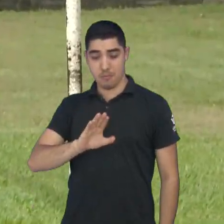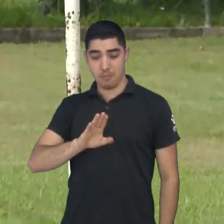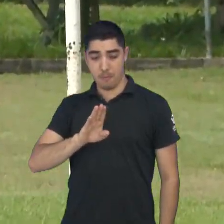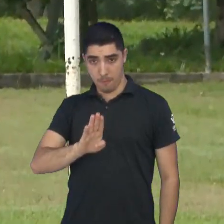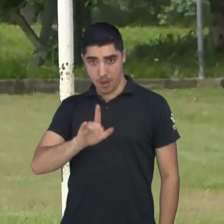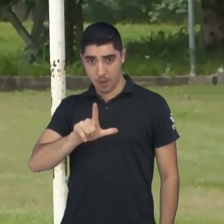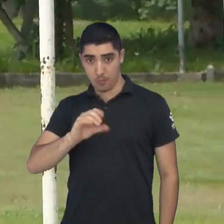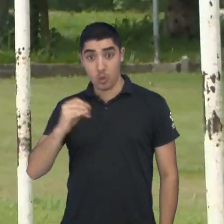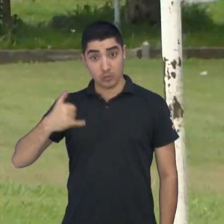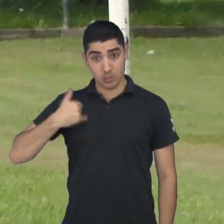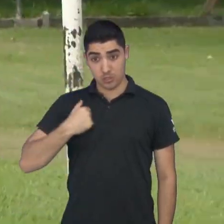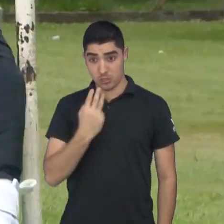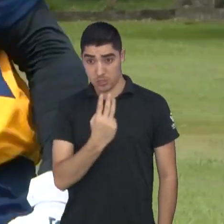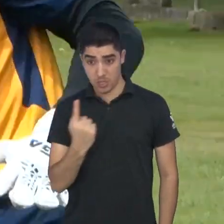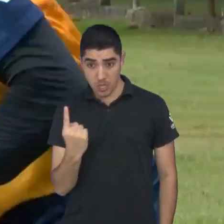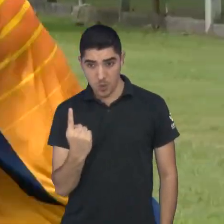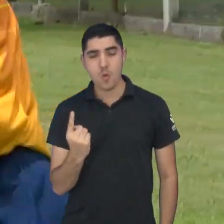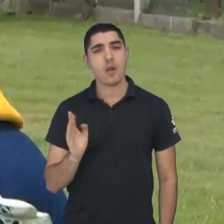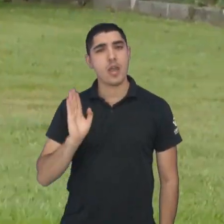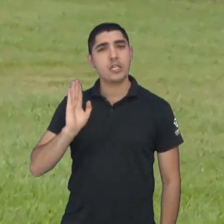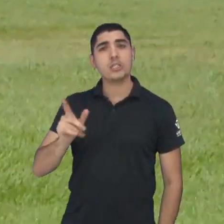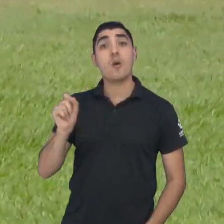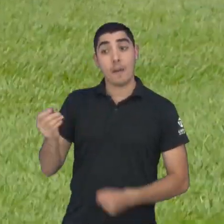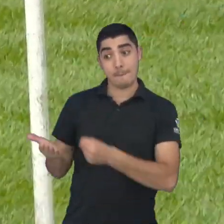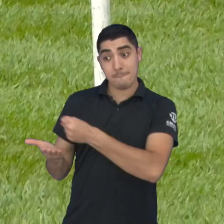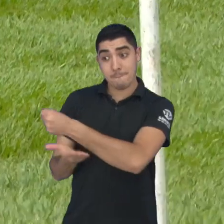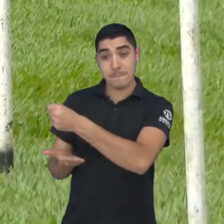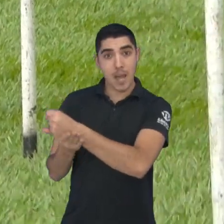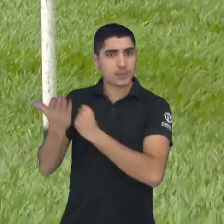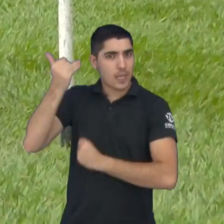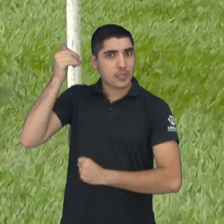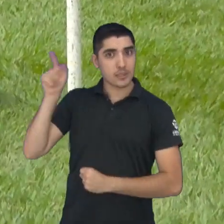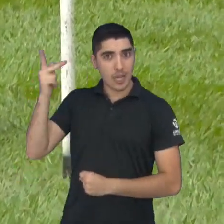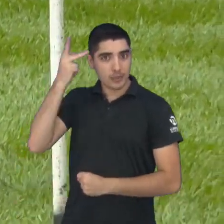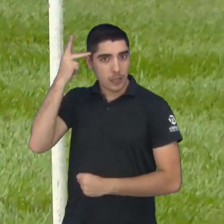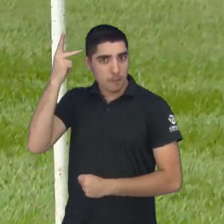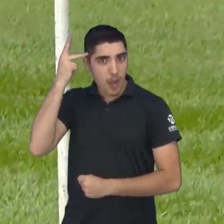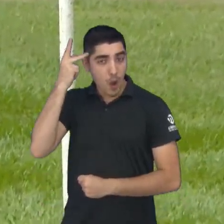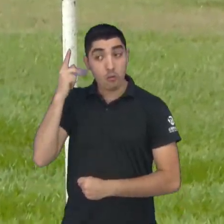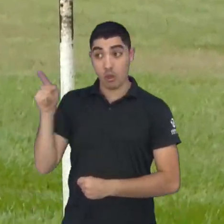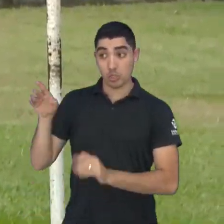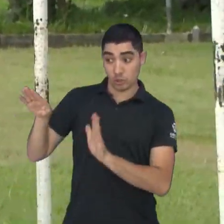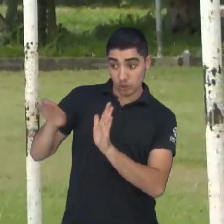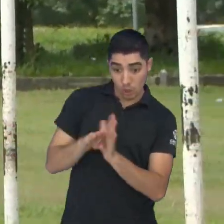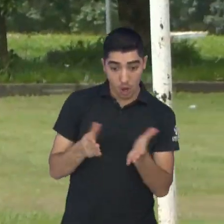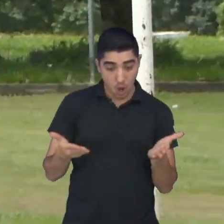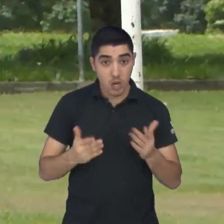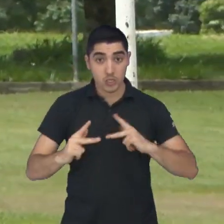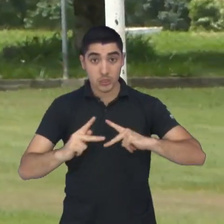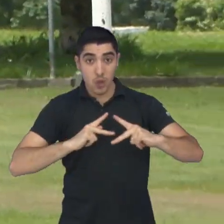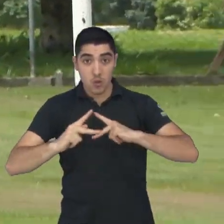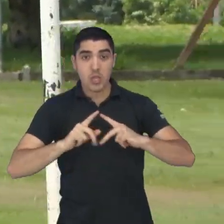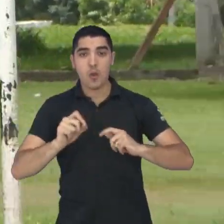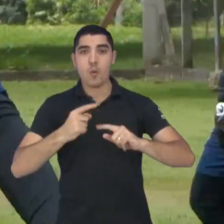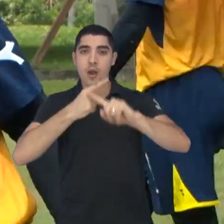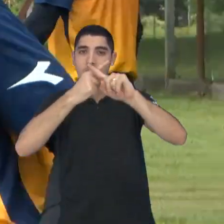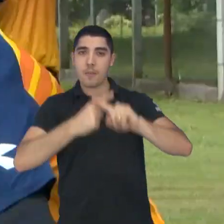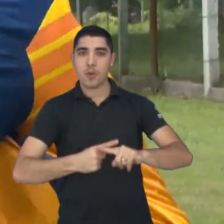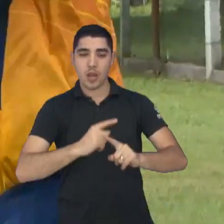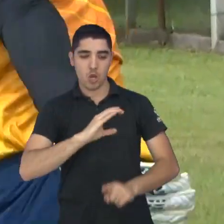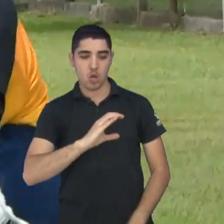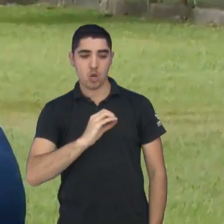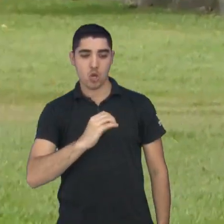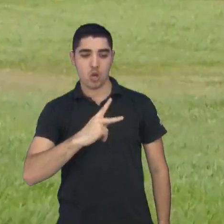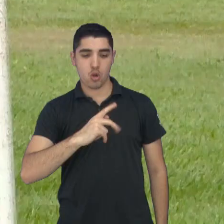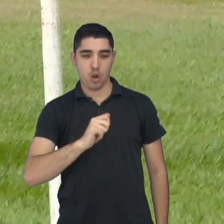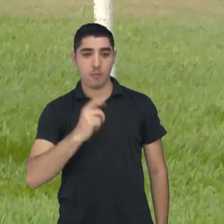31 anos e formado nas categorias de base do São Paulo, ele chegou ao São José durante a disputa da Copa Paulista